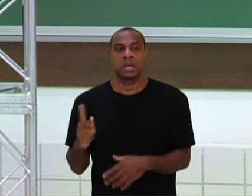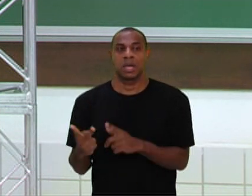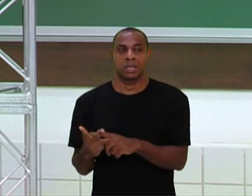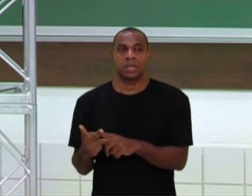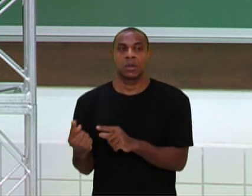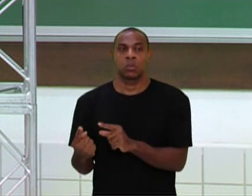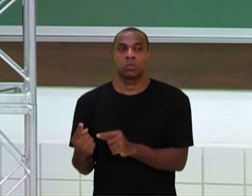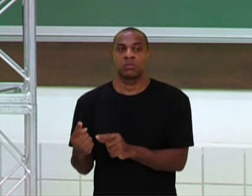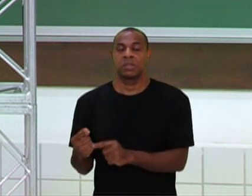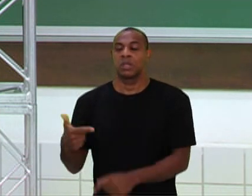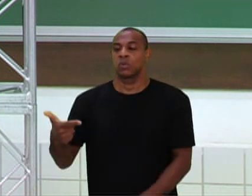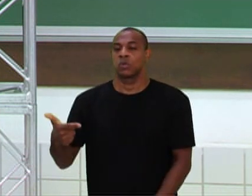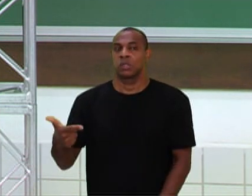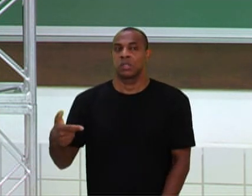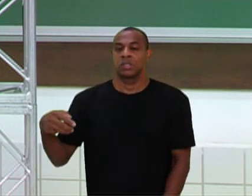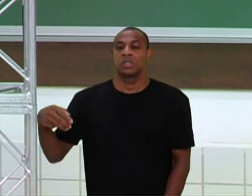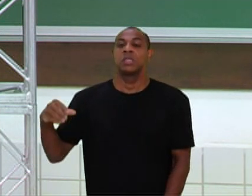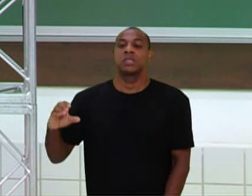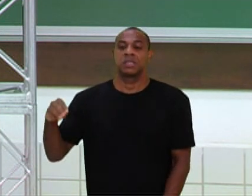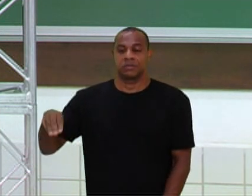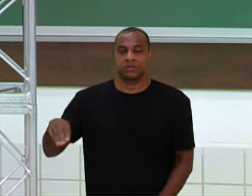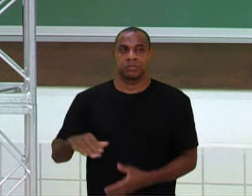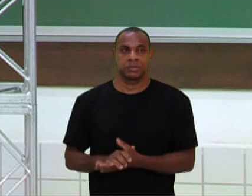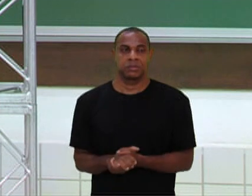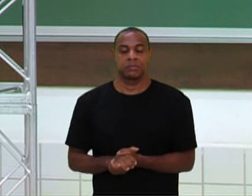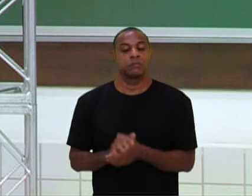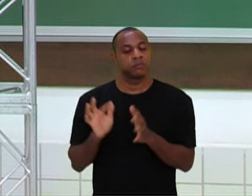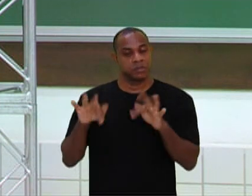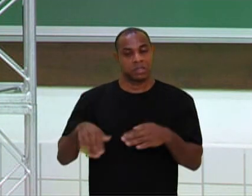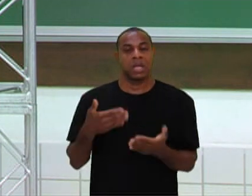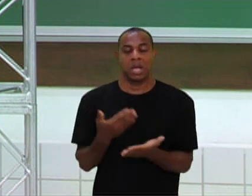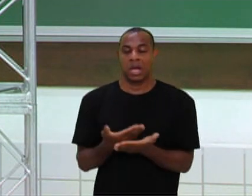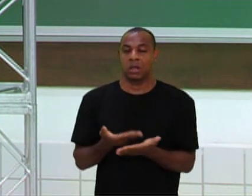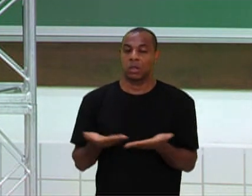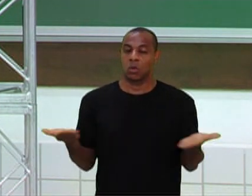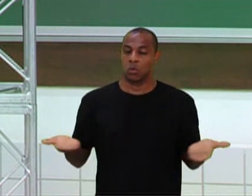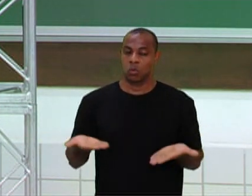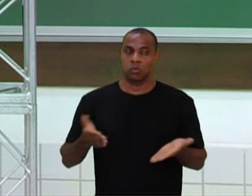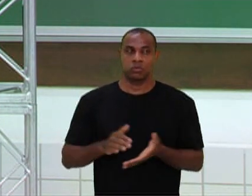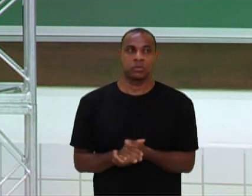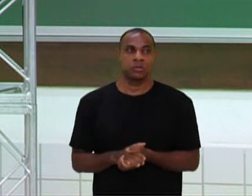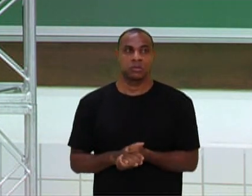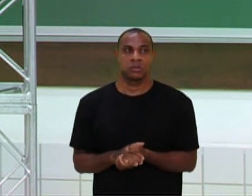centímetros. Beleza, meus queridos? Então, finalizamos a nossa aula por aqui.